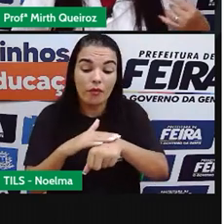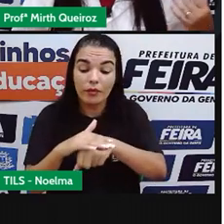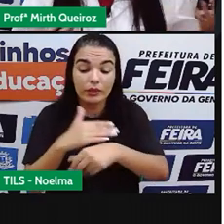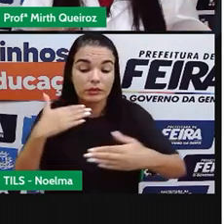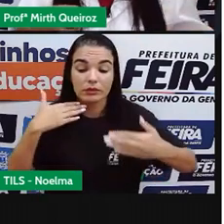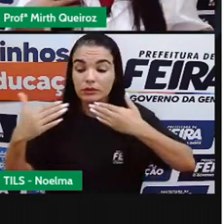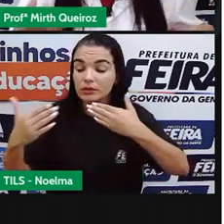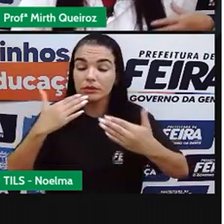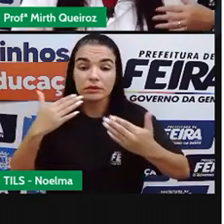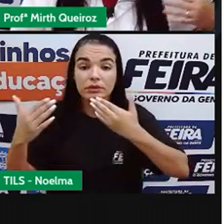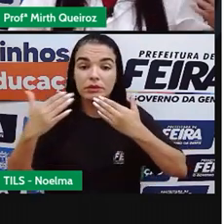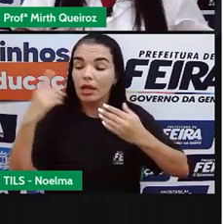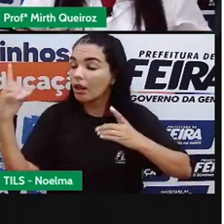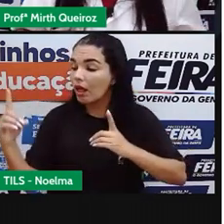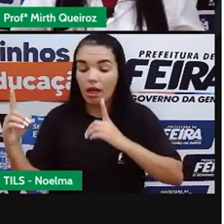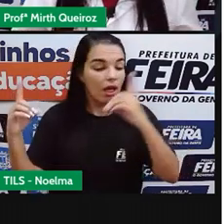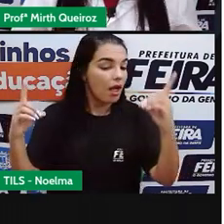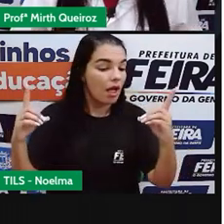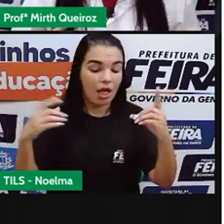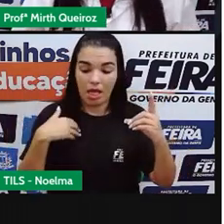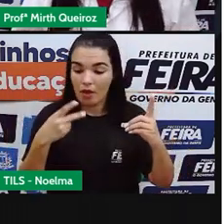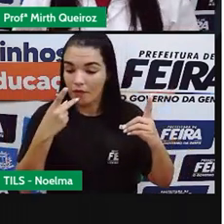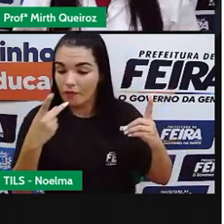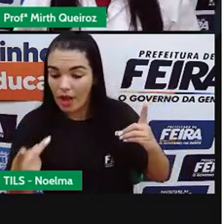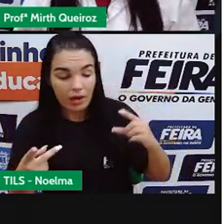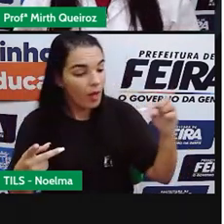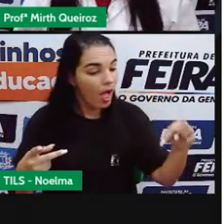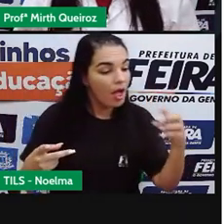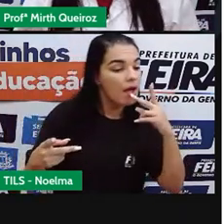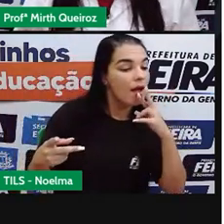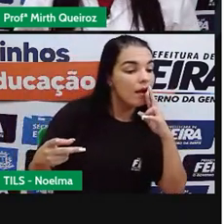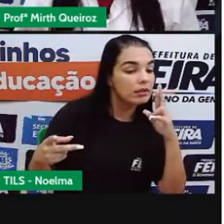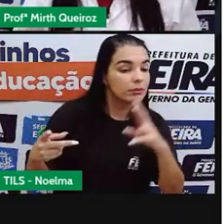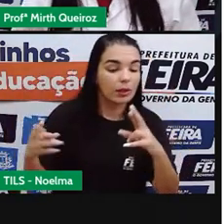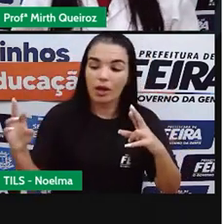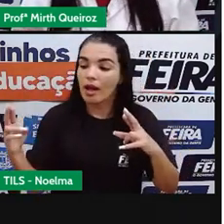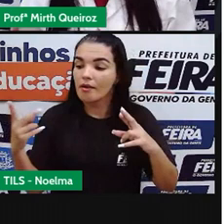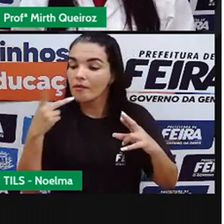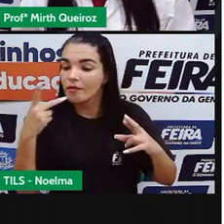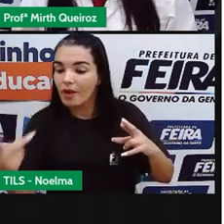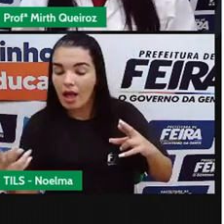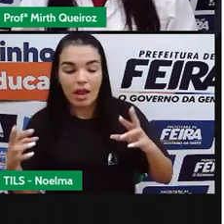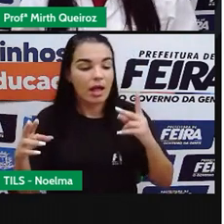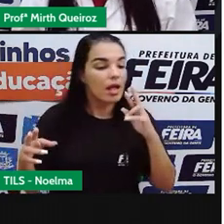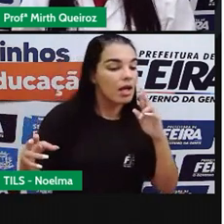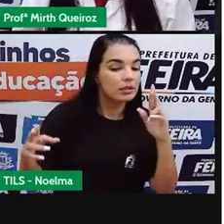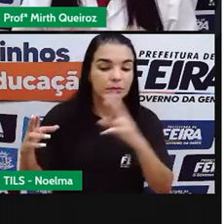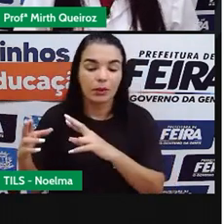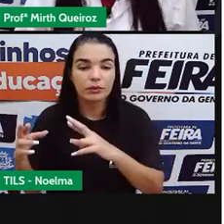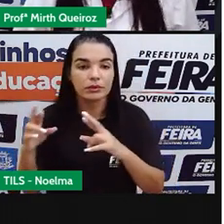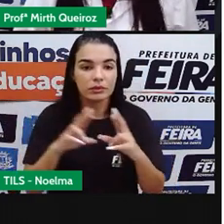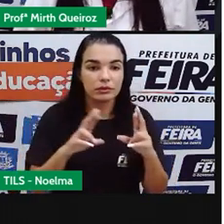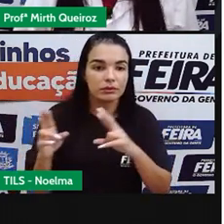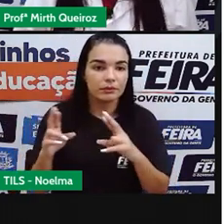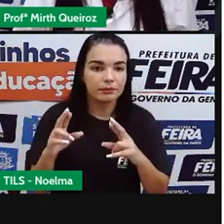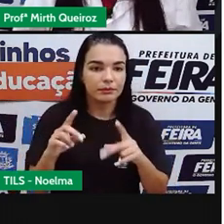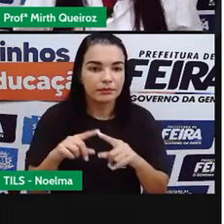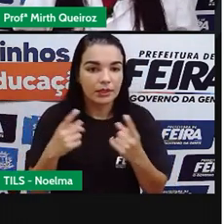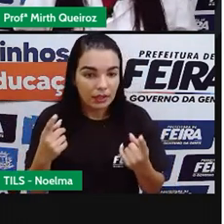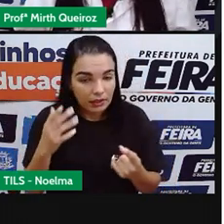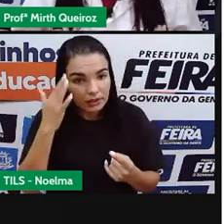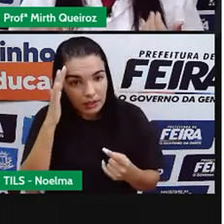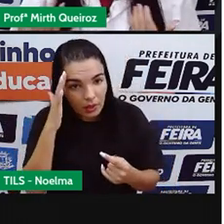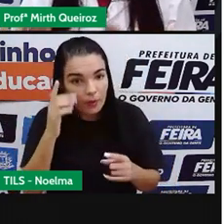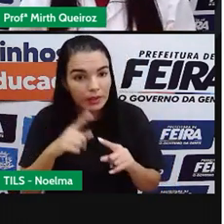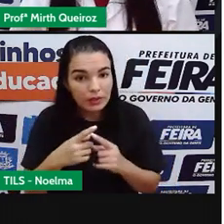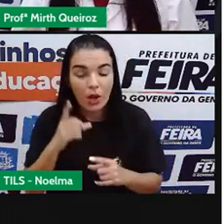acontecem de forma direta. Eu falo, ele responde. Já o outro tipo de discurso é um discurso indireto, porque se narrou uma fala. Então,